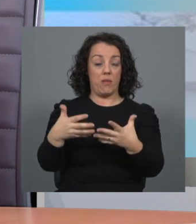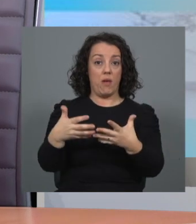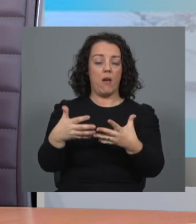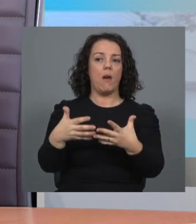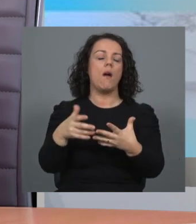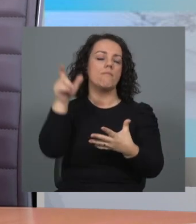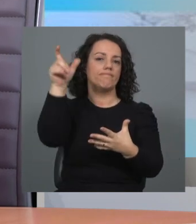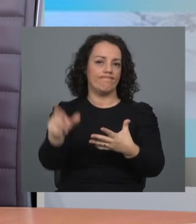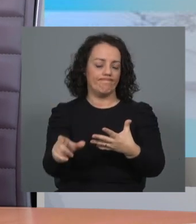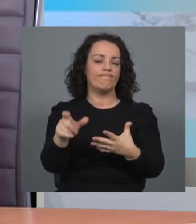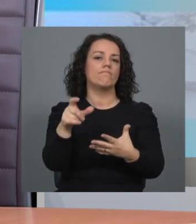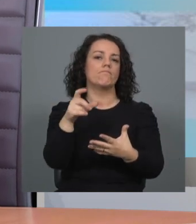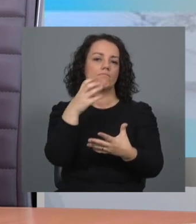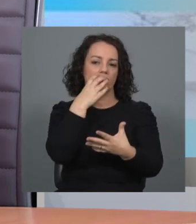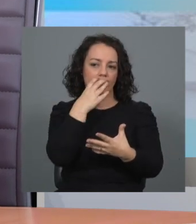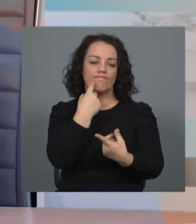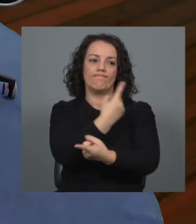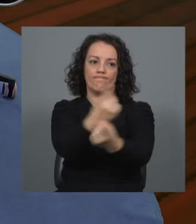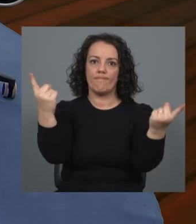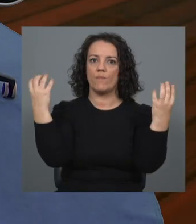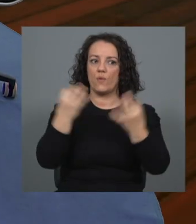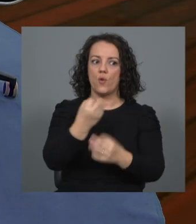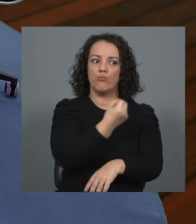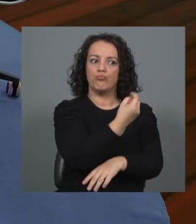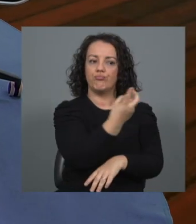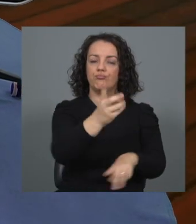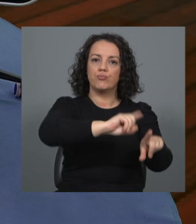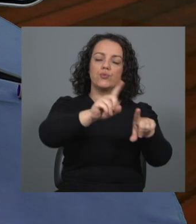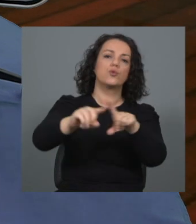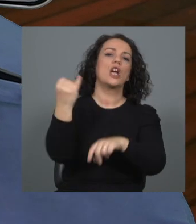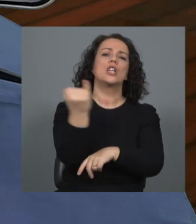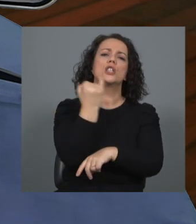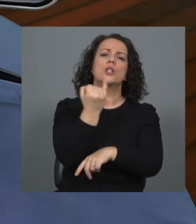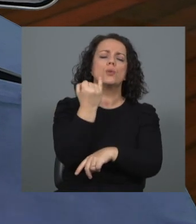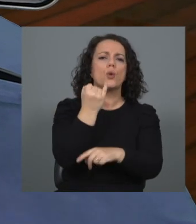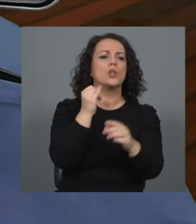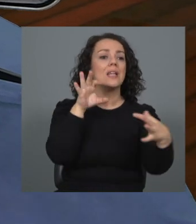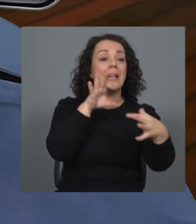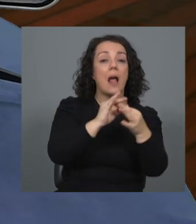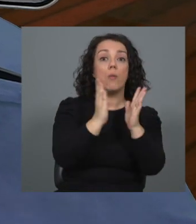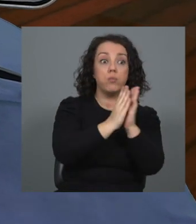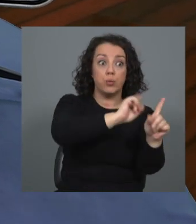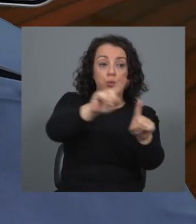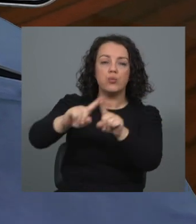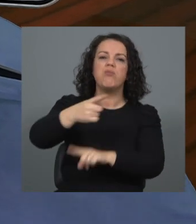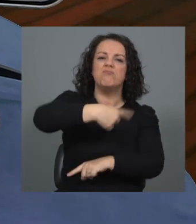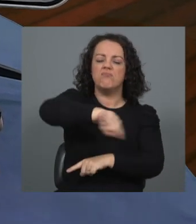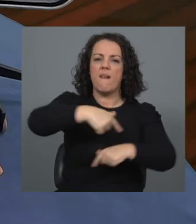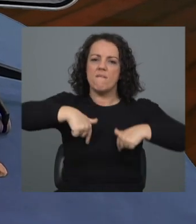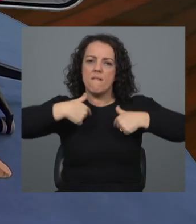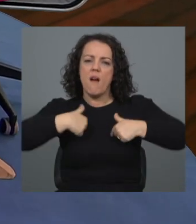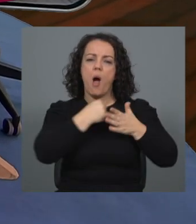instituições ligadas às várias confissões religiosas estão na linha da frente do apoio social, do combate à pobreza e